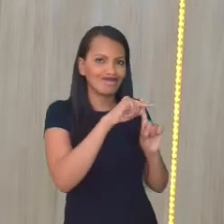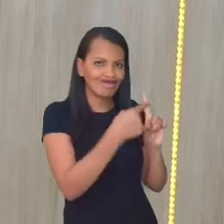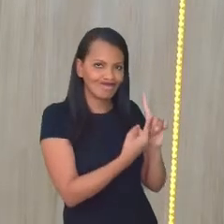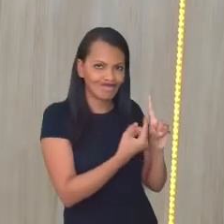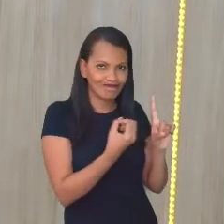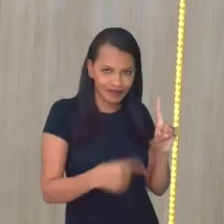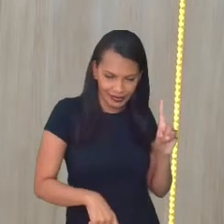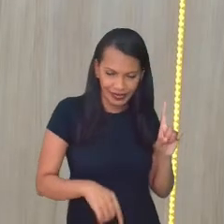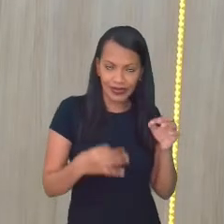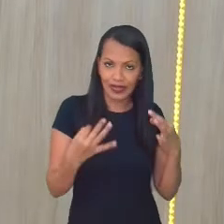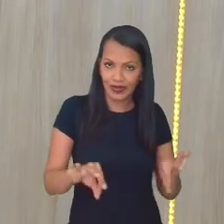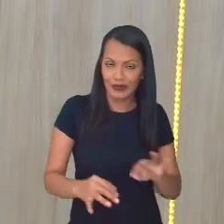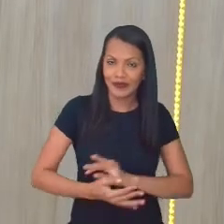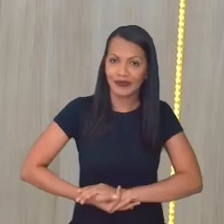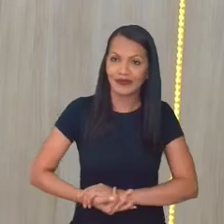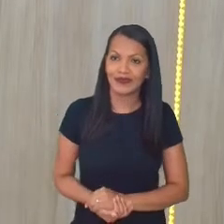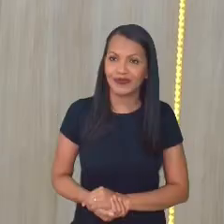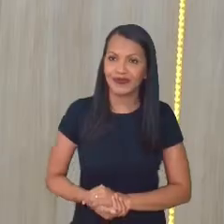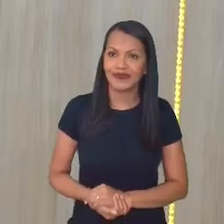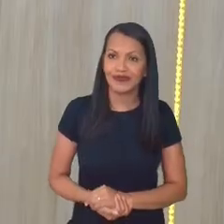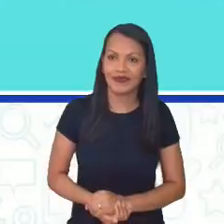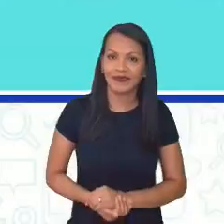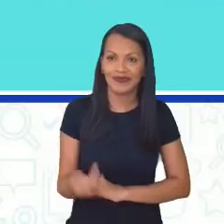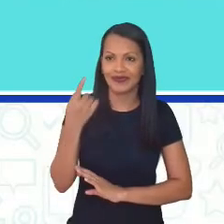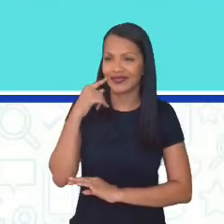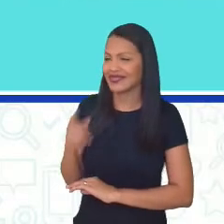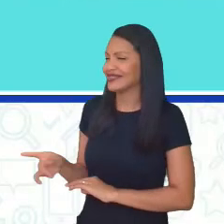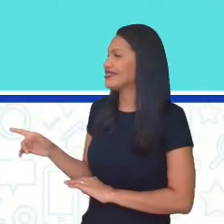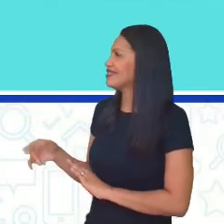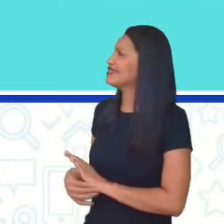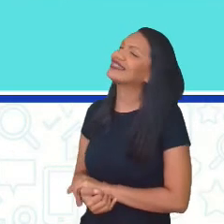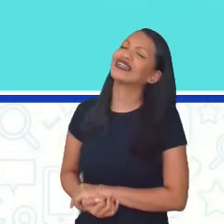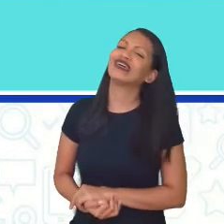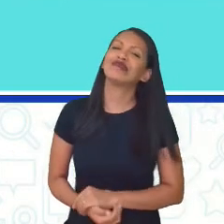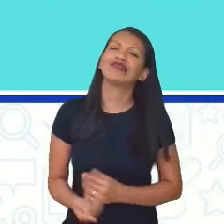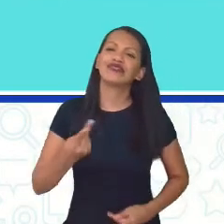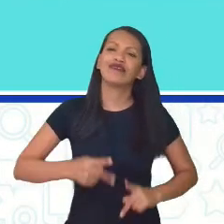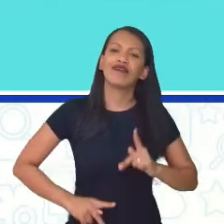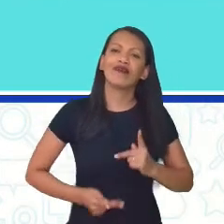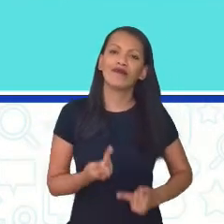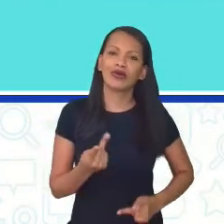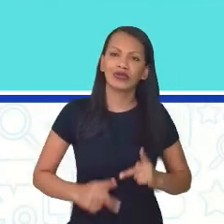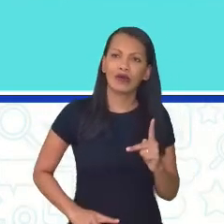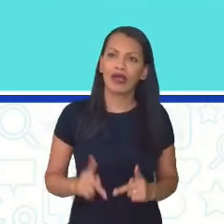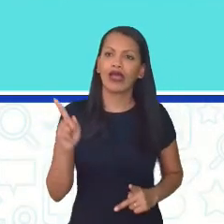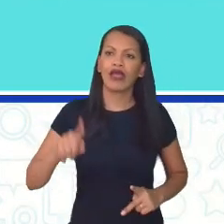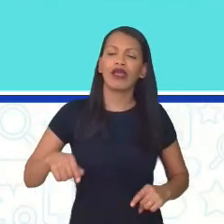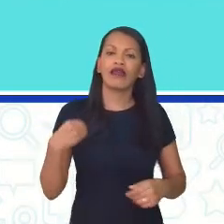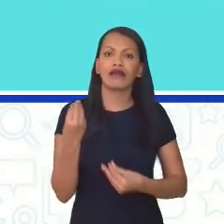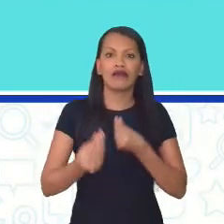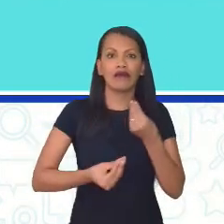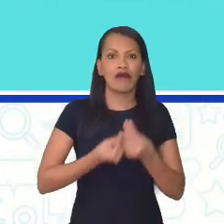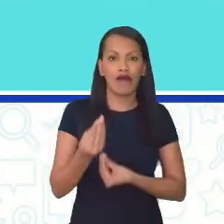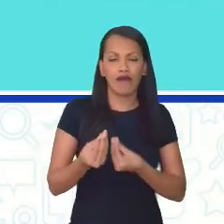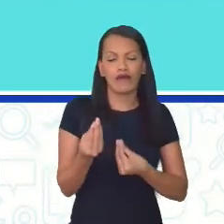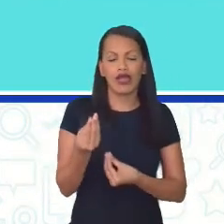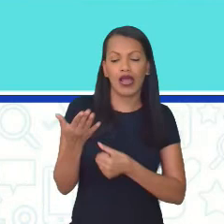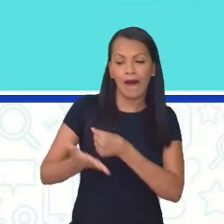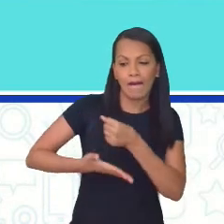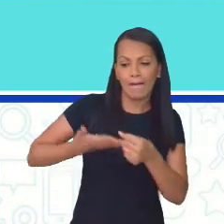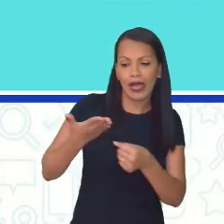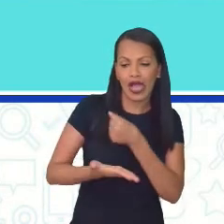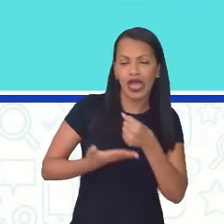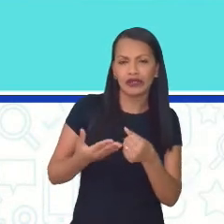infecções sexualmente transmissíveis. E aqui os contraceptivos hormonais são métodos também de prevenção à base de